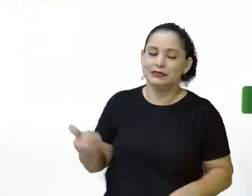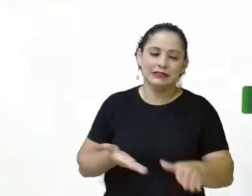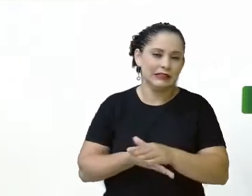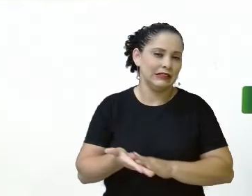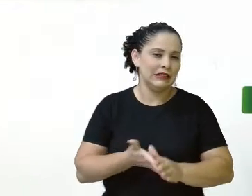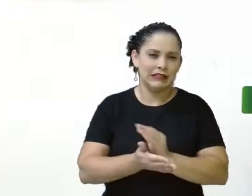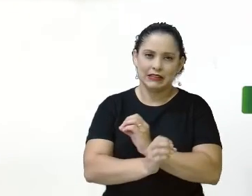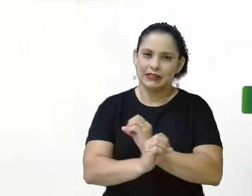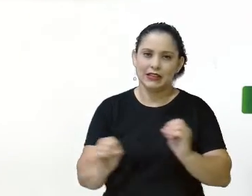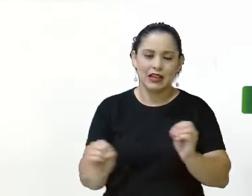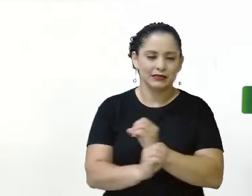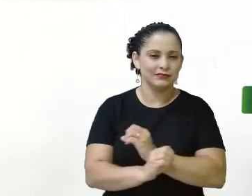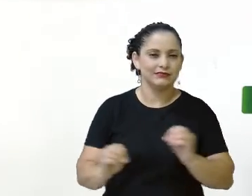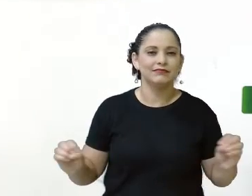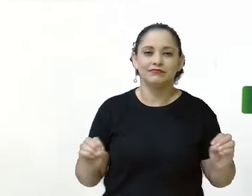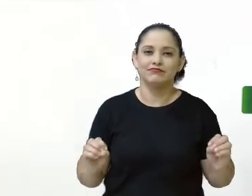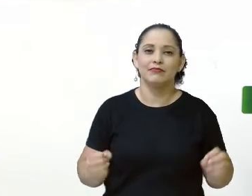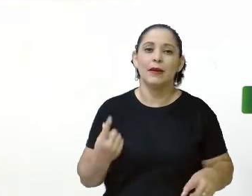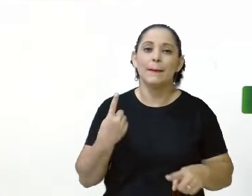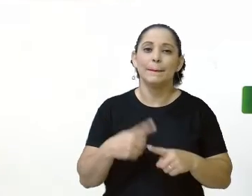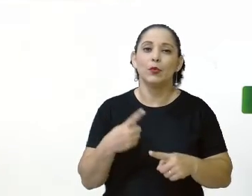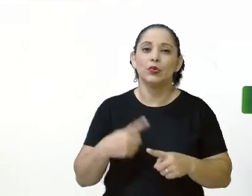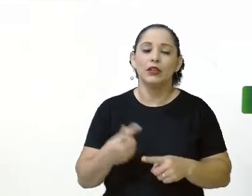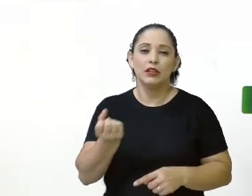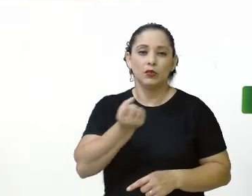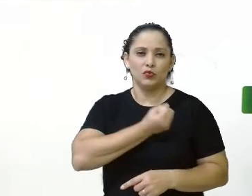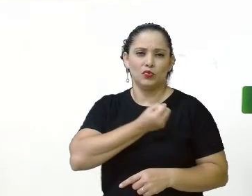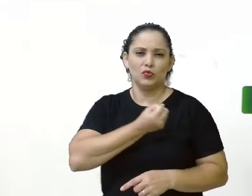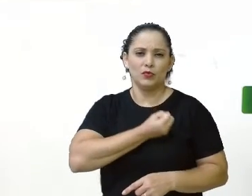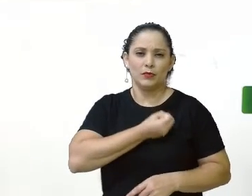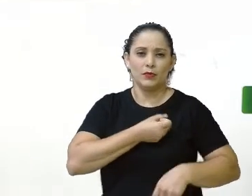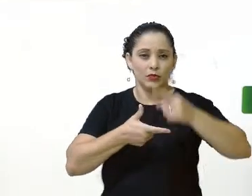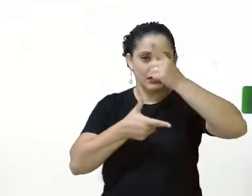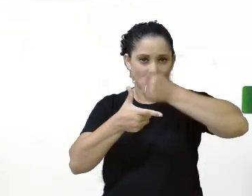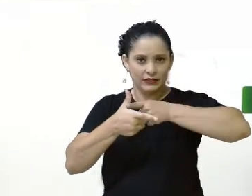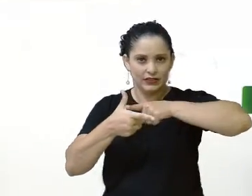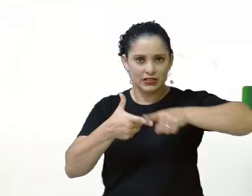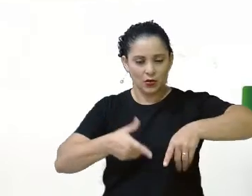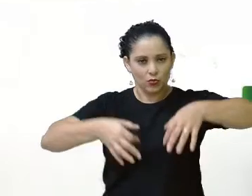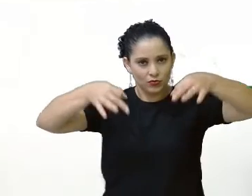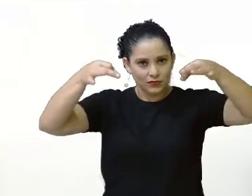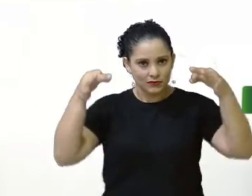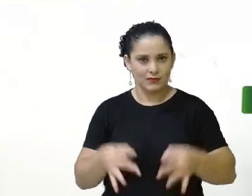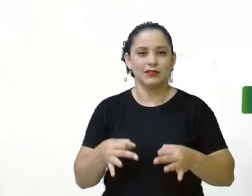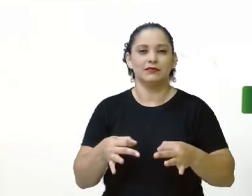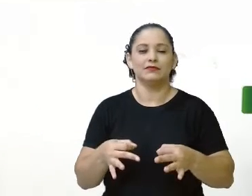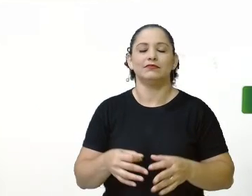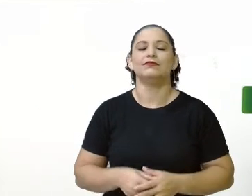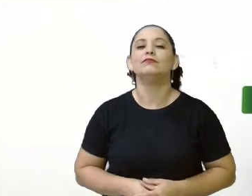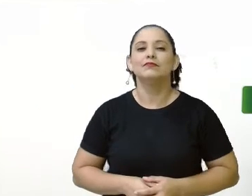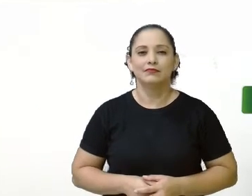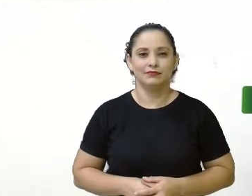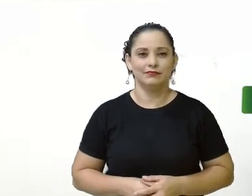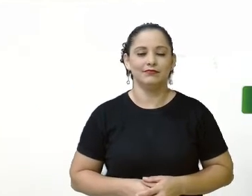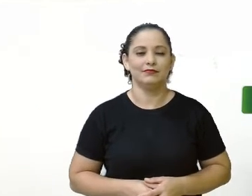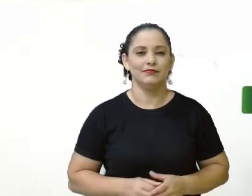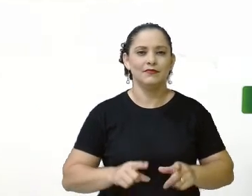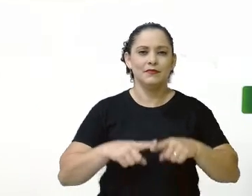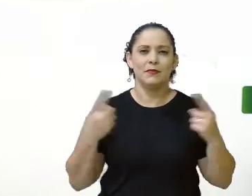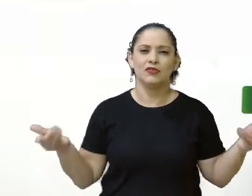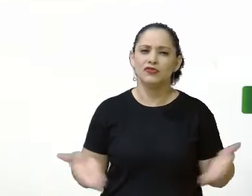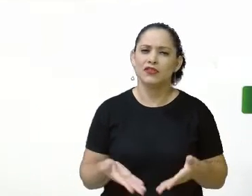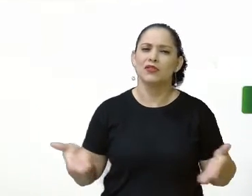mancala, nem nas minhas cestas, porque foi uma divisão exata, beleza?